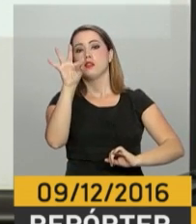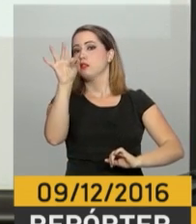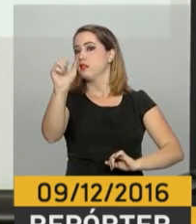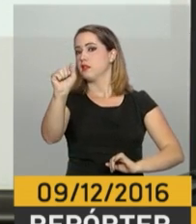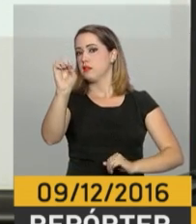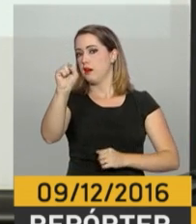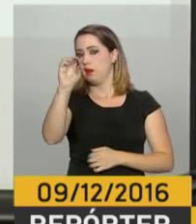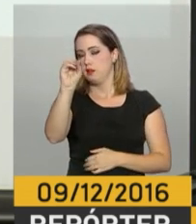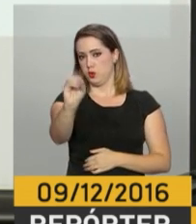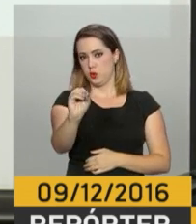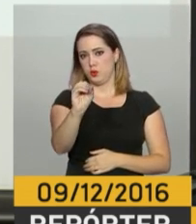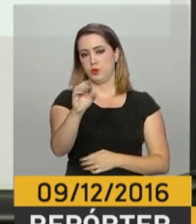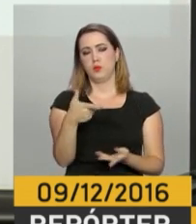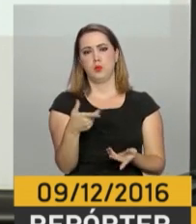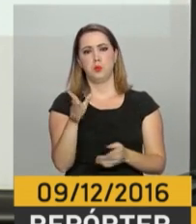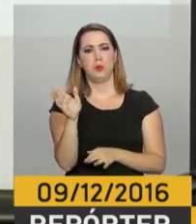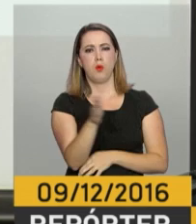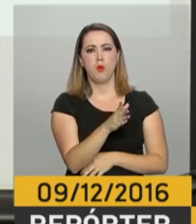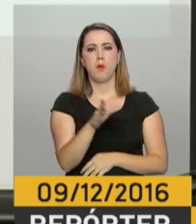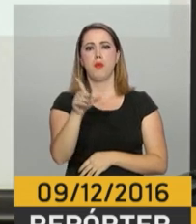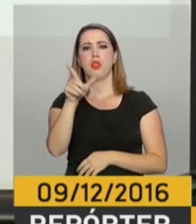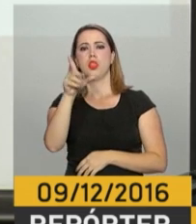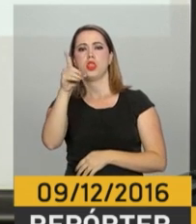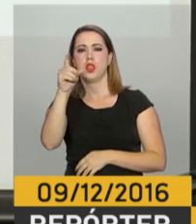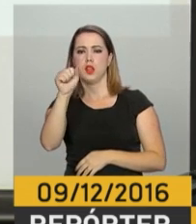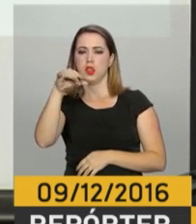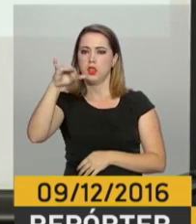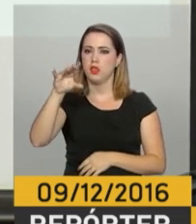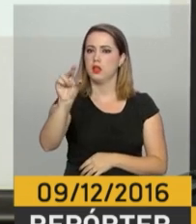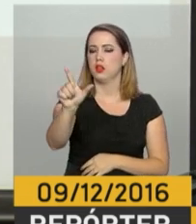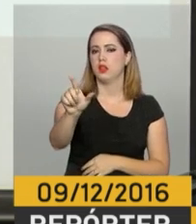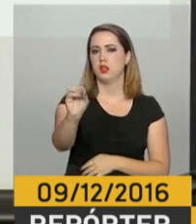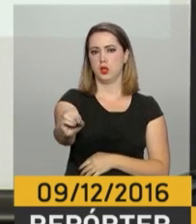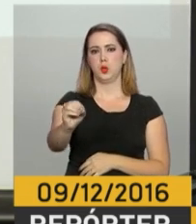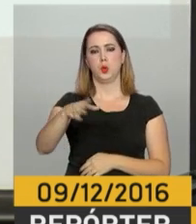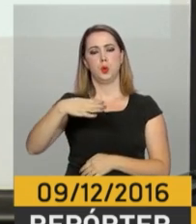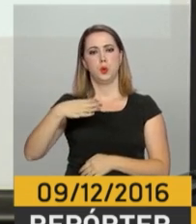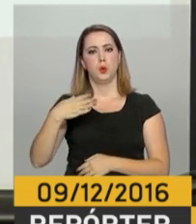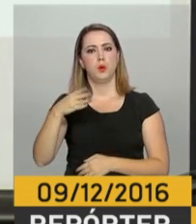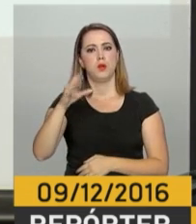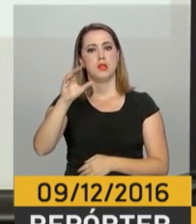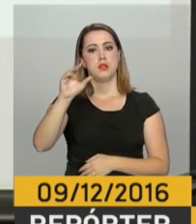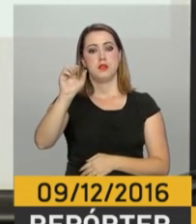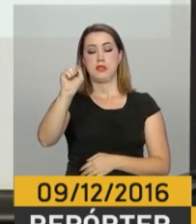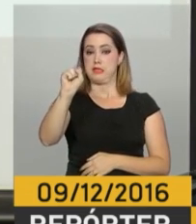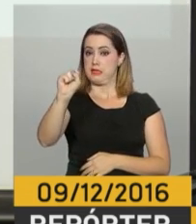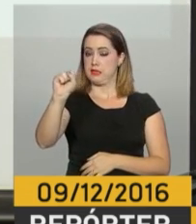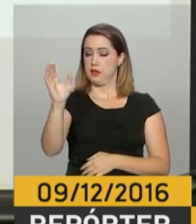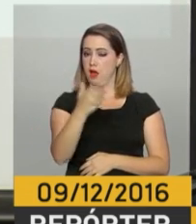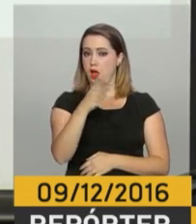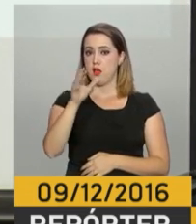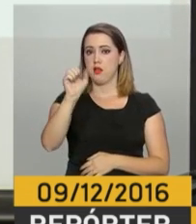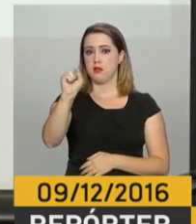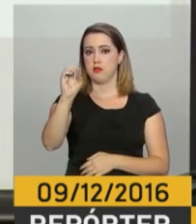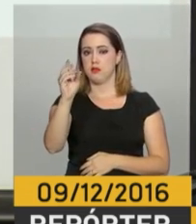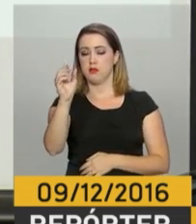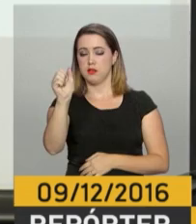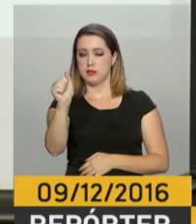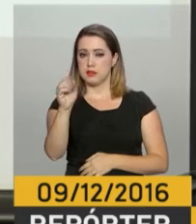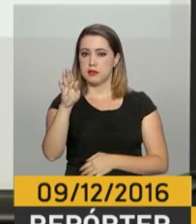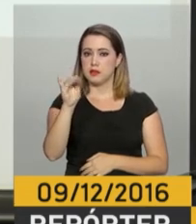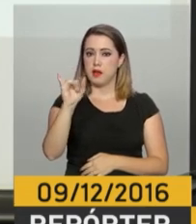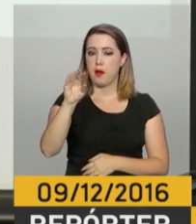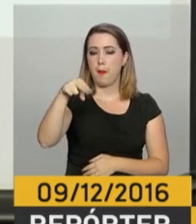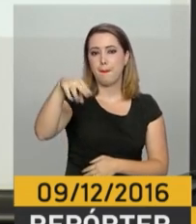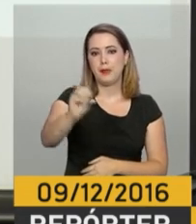do Eunício, do Danilo, de todos, do Capitão Sabino, do já Raimundo Gomes de